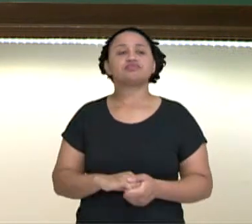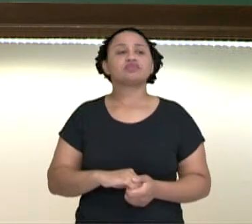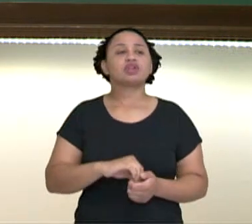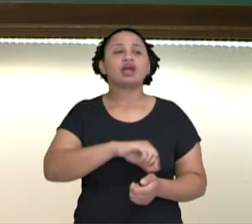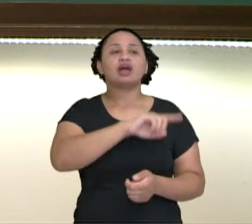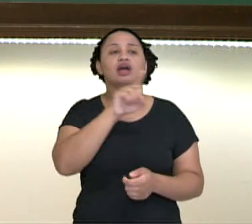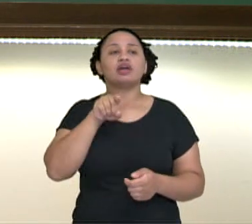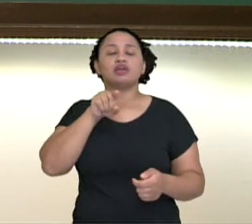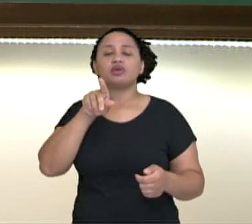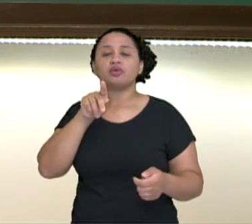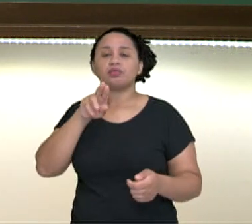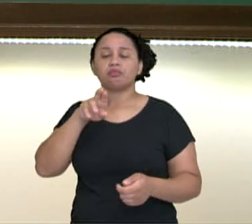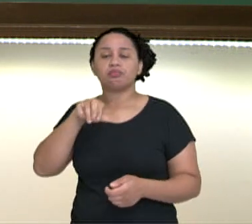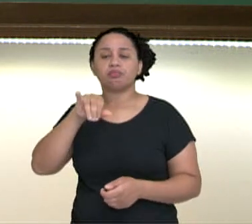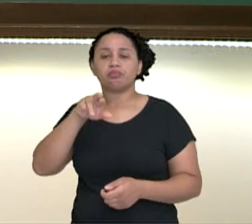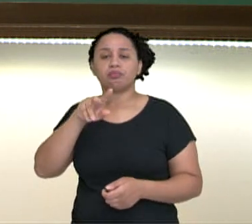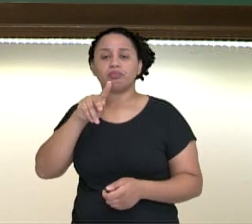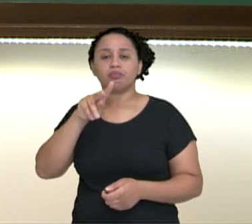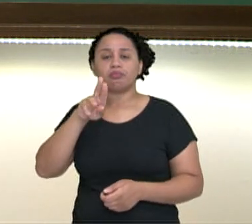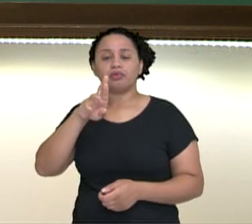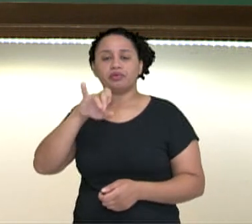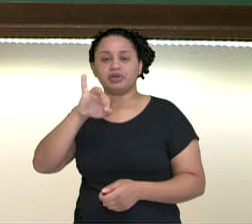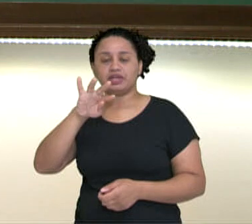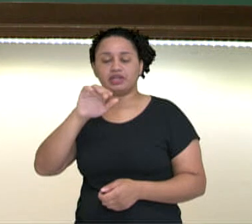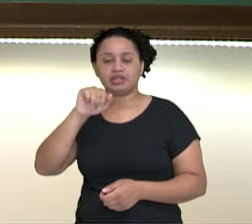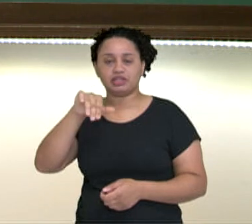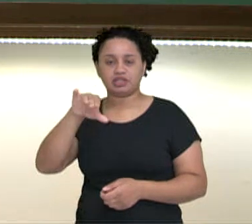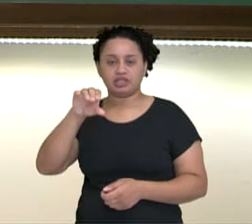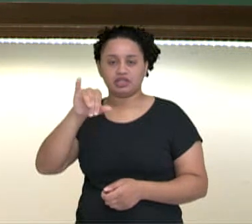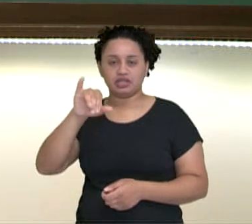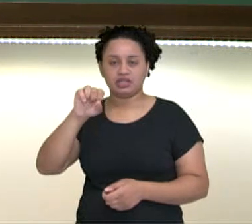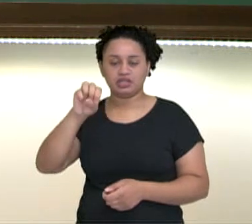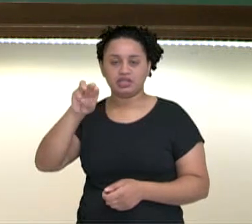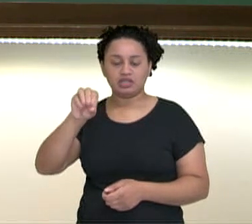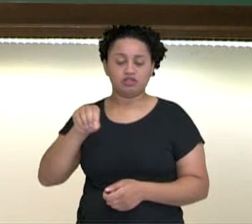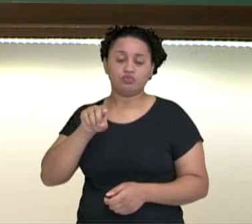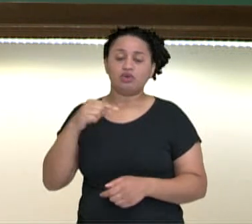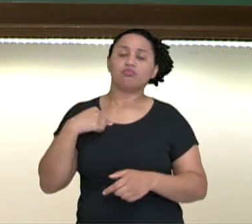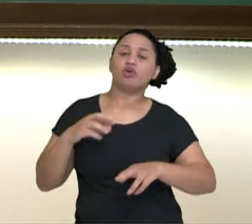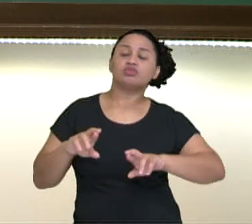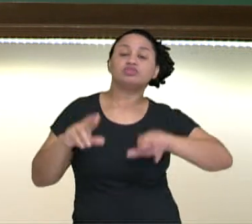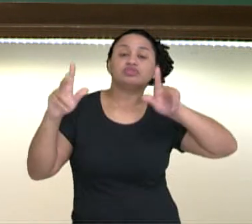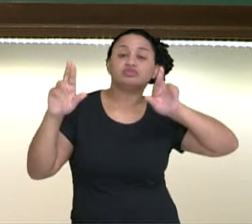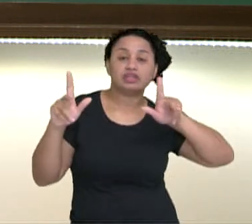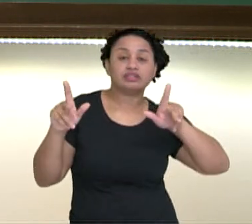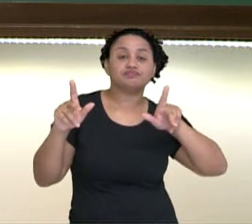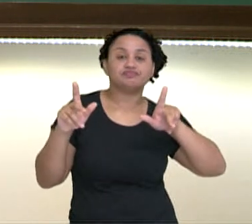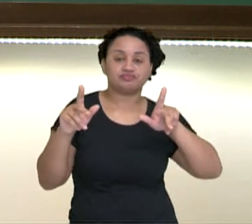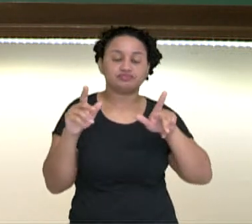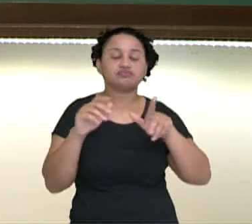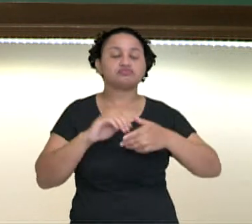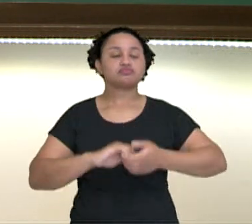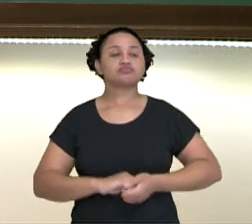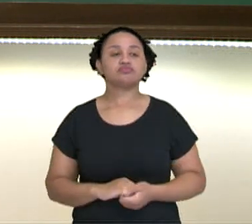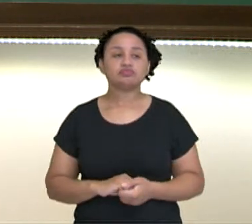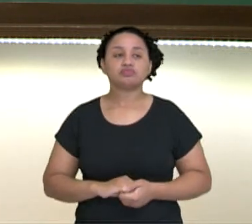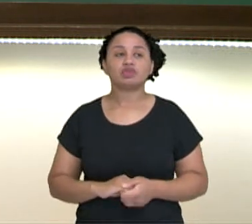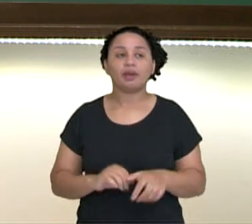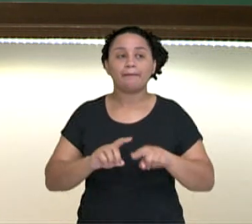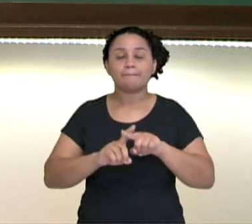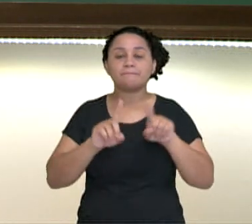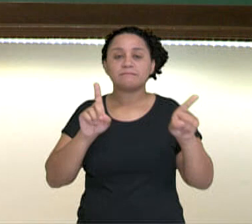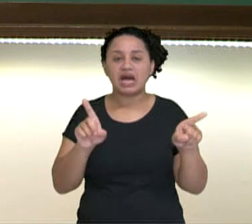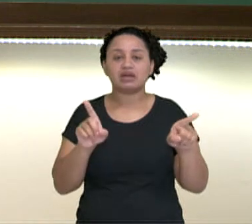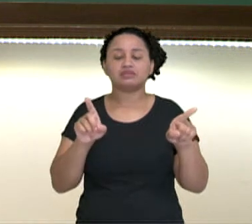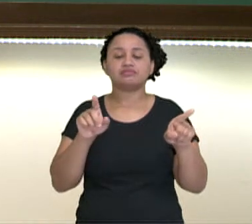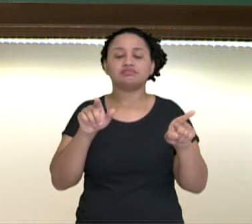diferenciada do anglicanismo. Na verdade, na Inglaterra, os calvinistas vão ser chamados de puritanos. Mas,